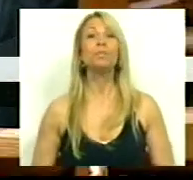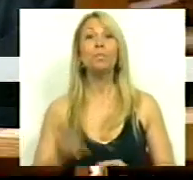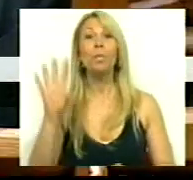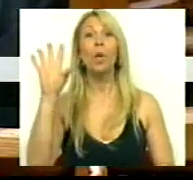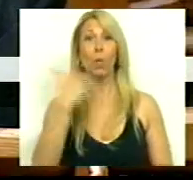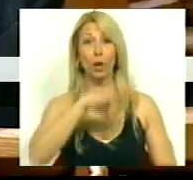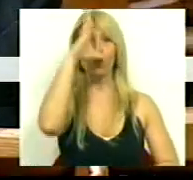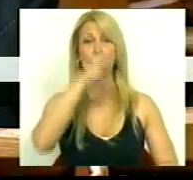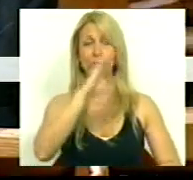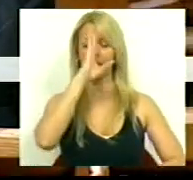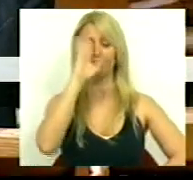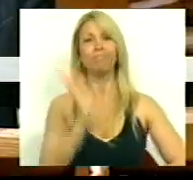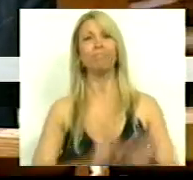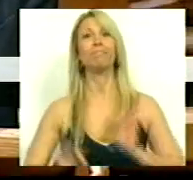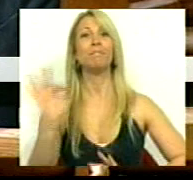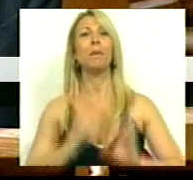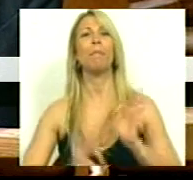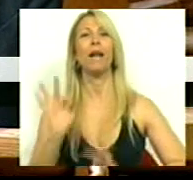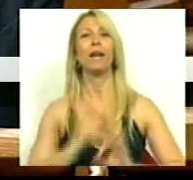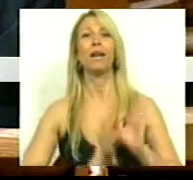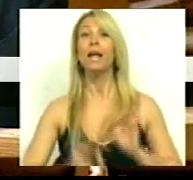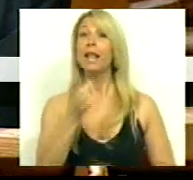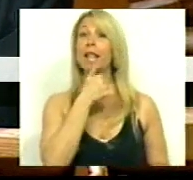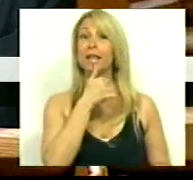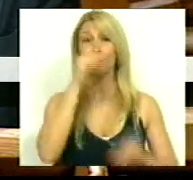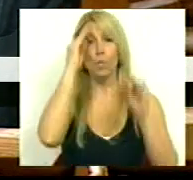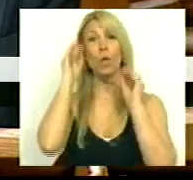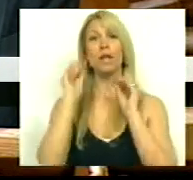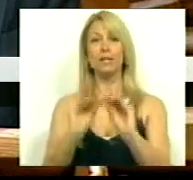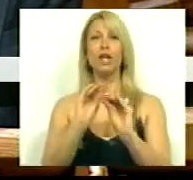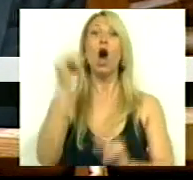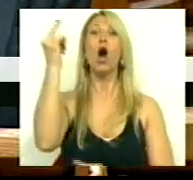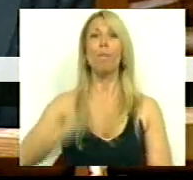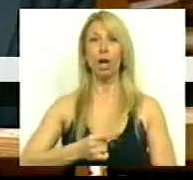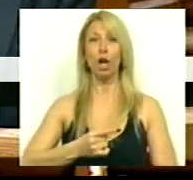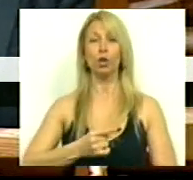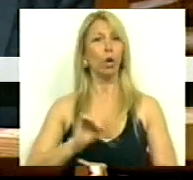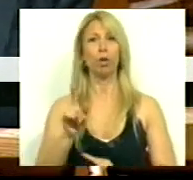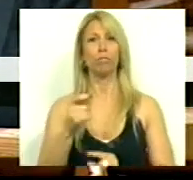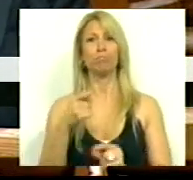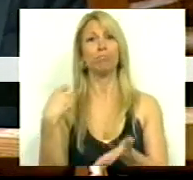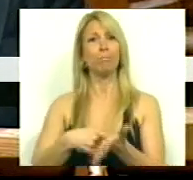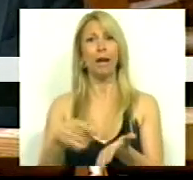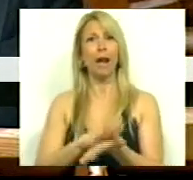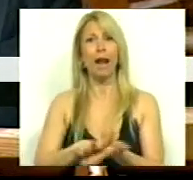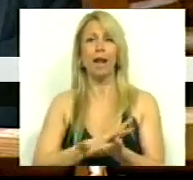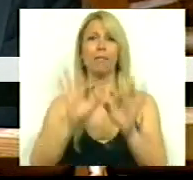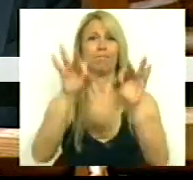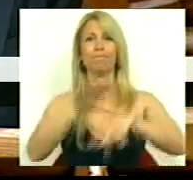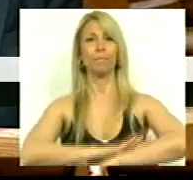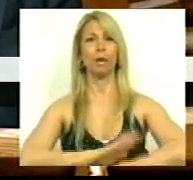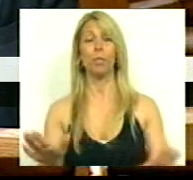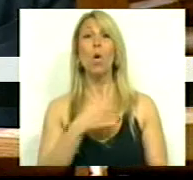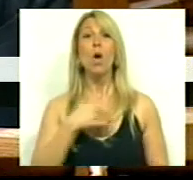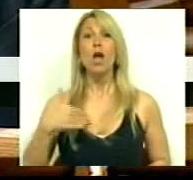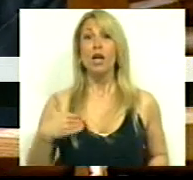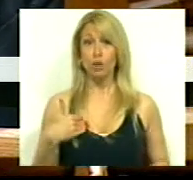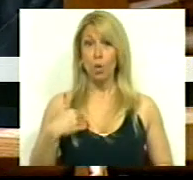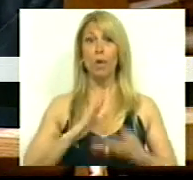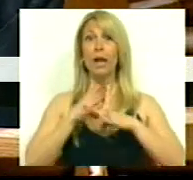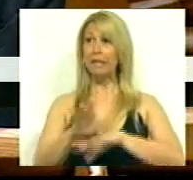Quando o Governo se prepara para determinar que o ensino obrigatório deixa de ser gratuito, que a saúde deixa de ter ainda